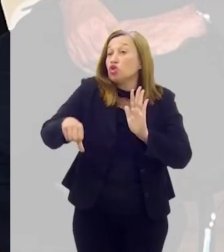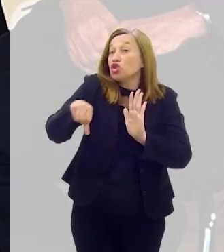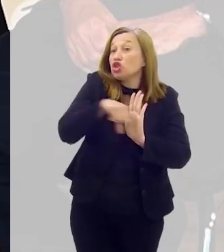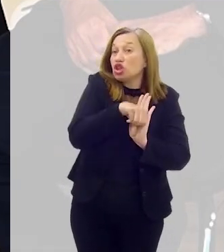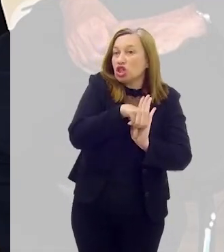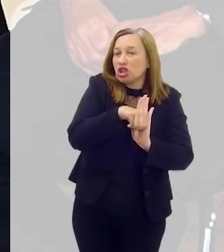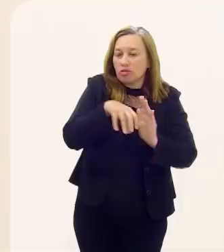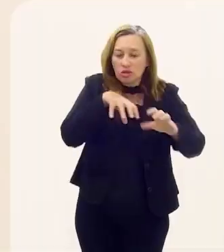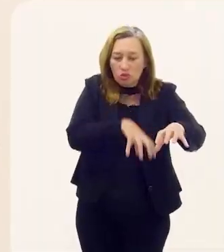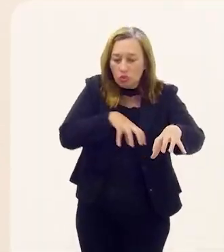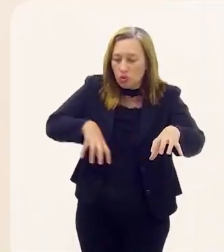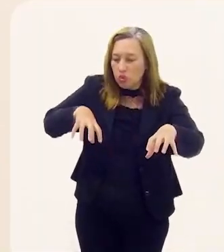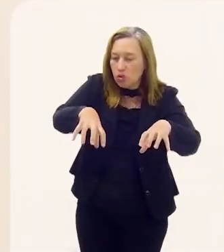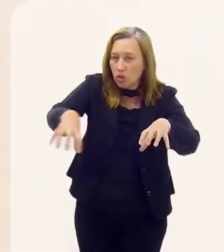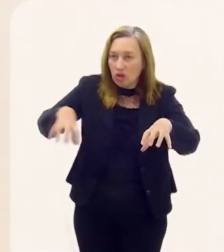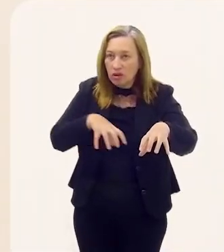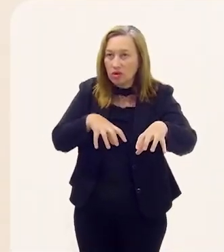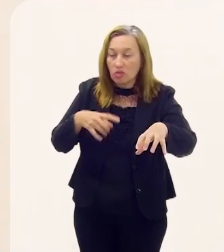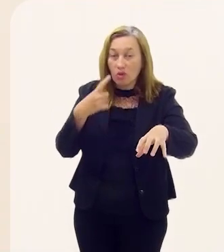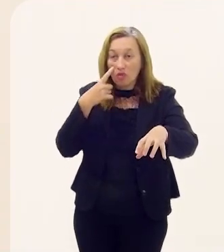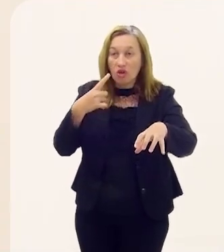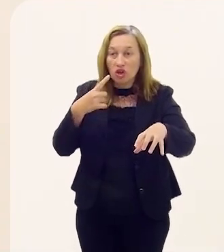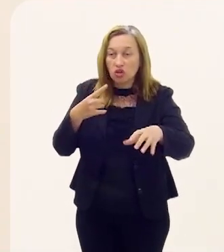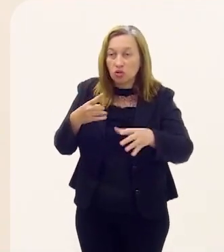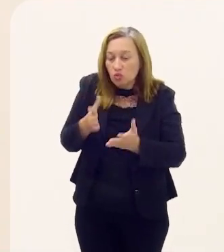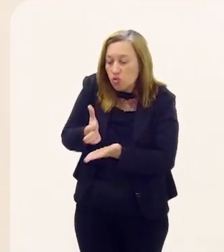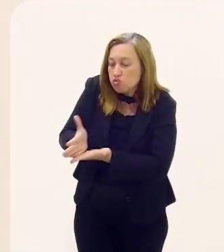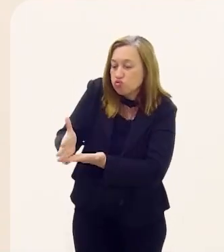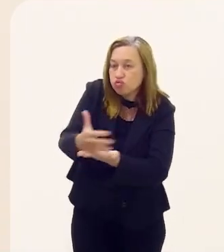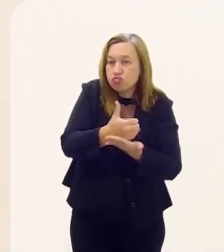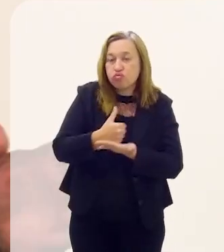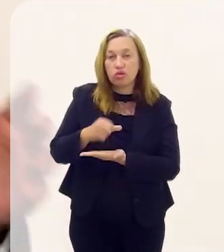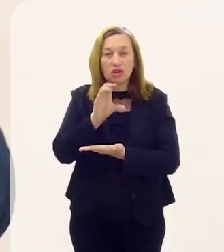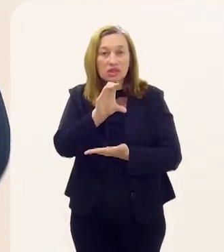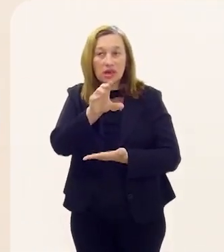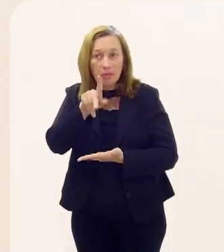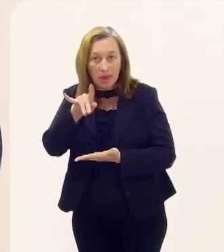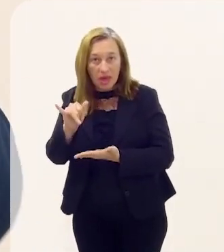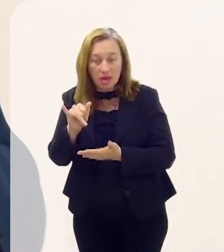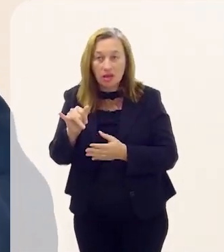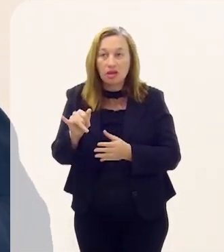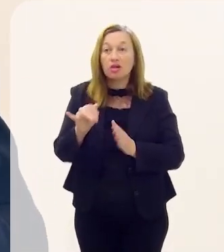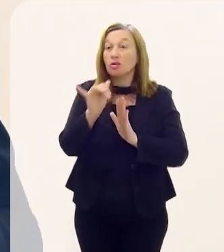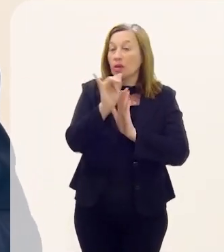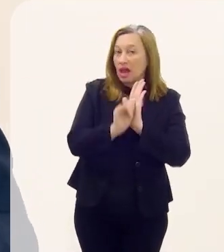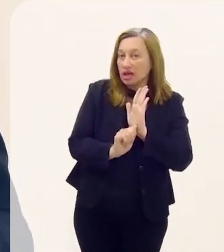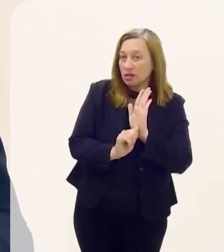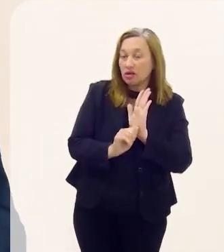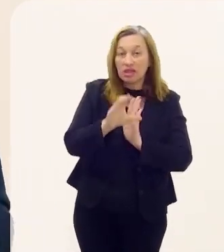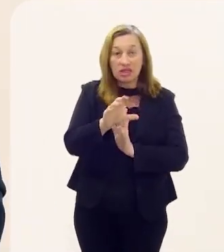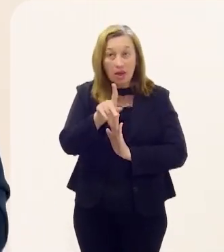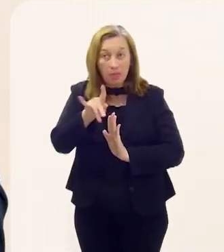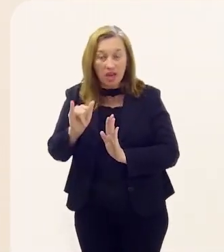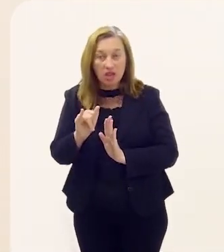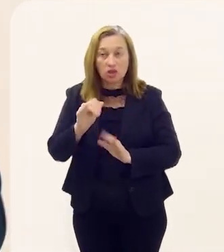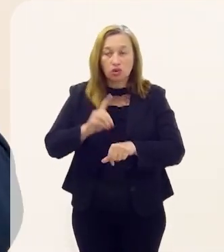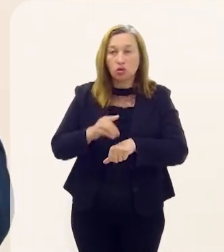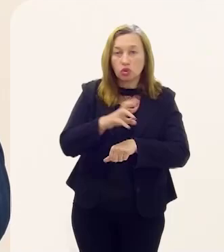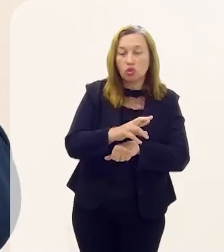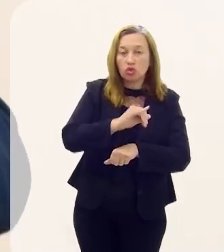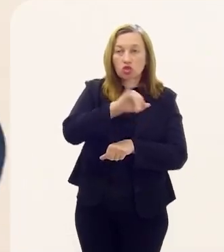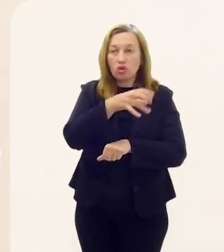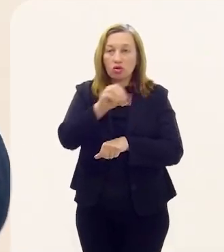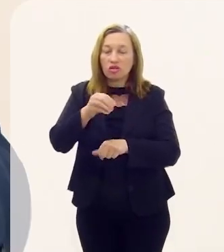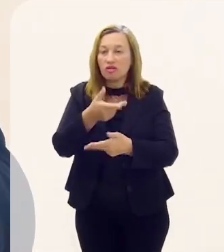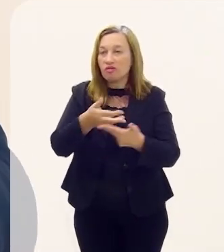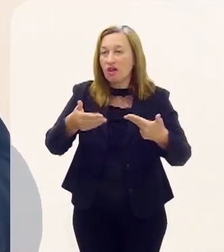dos crimes, que inclusive são apurados em âmbito da CPI, e aí na modulação do relatório da CPI, doutor João, há